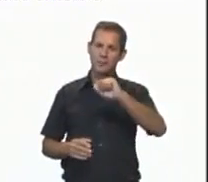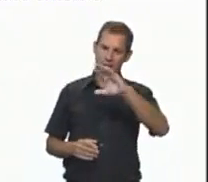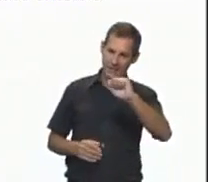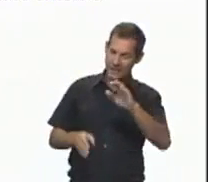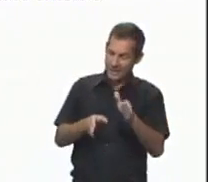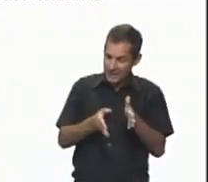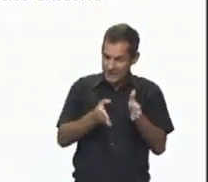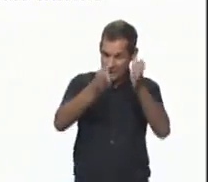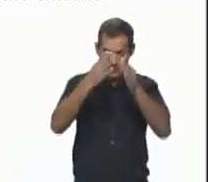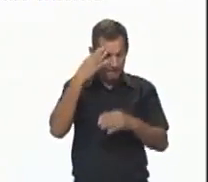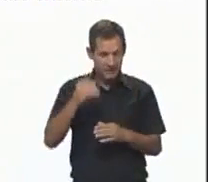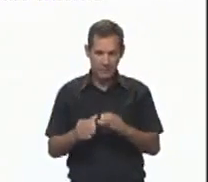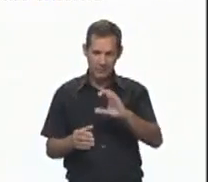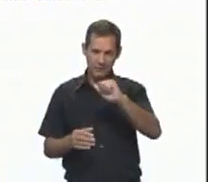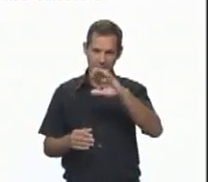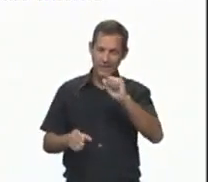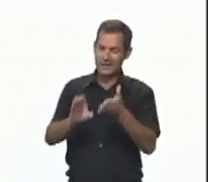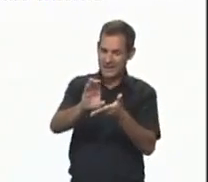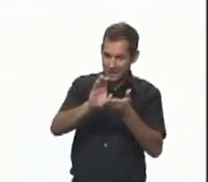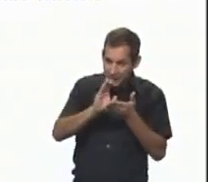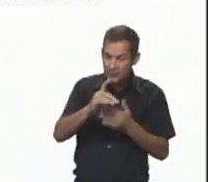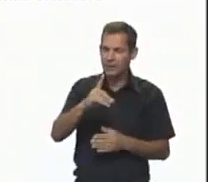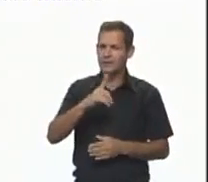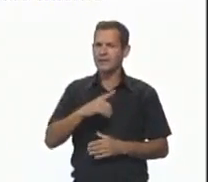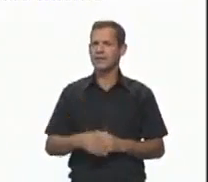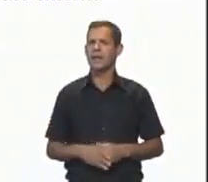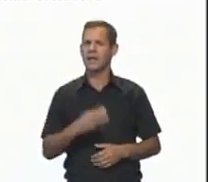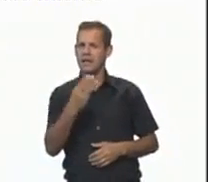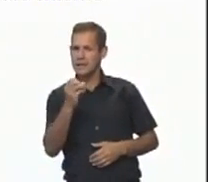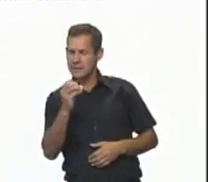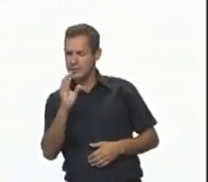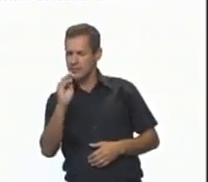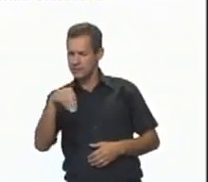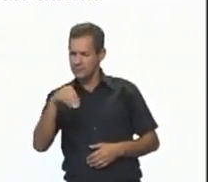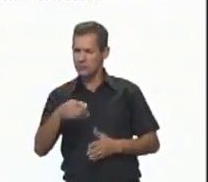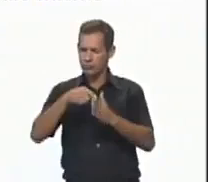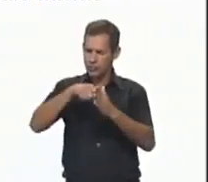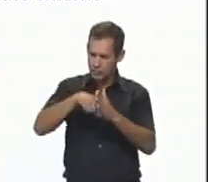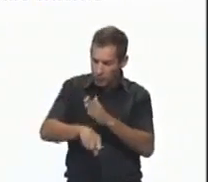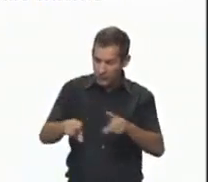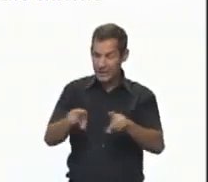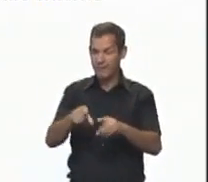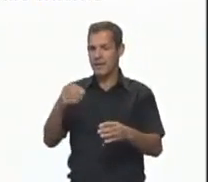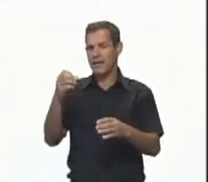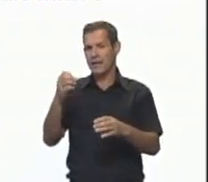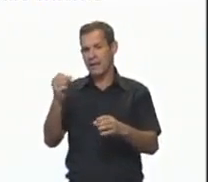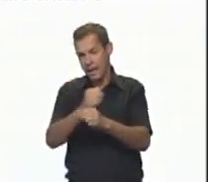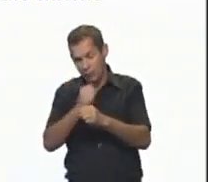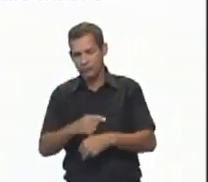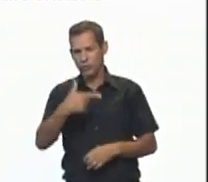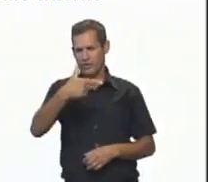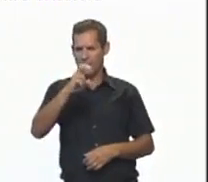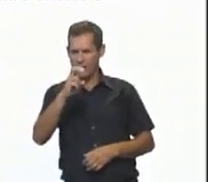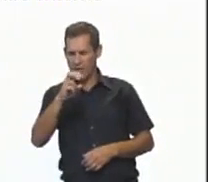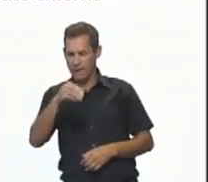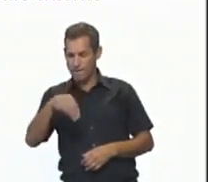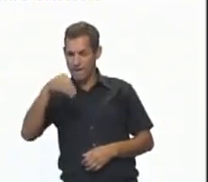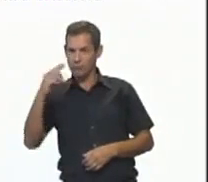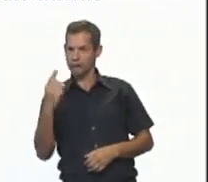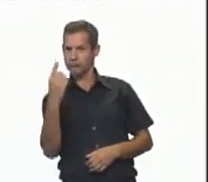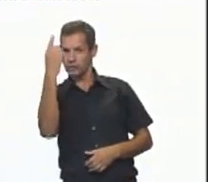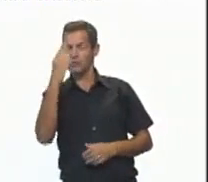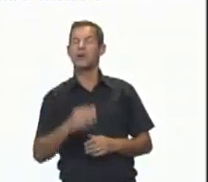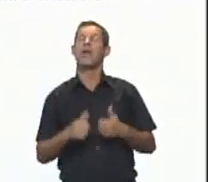edifício. Sabe-se que a casca de concreto deve possuir 30 centímetros de espessura e a construção tem 25 metros de